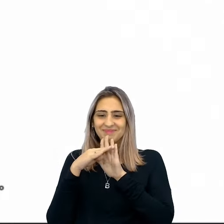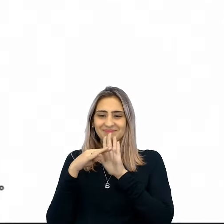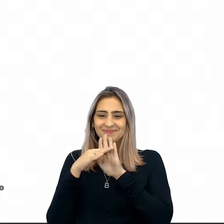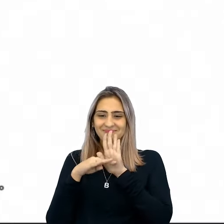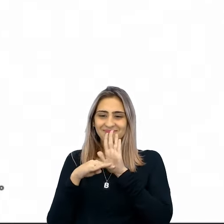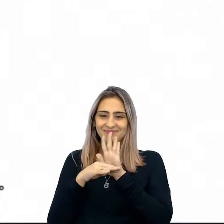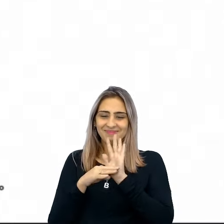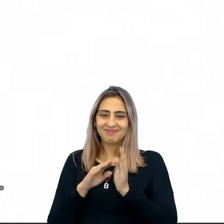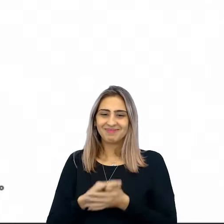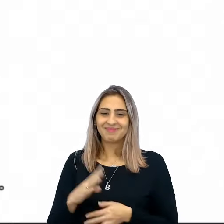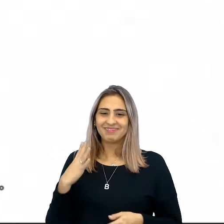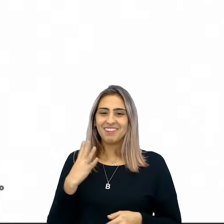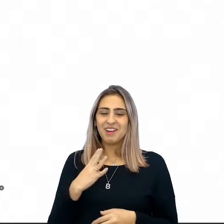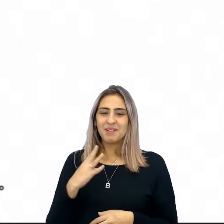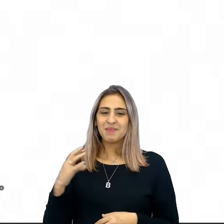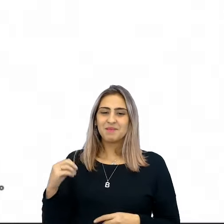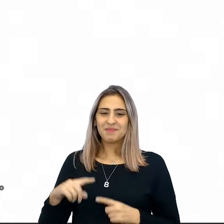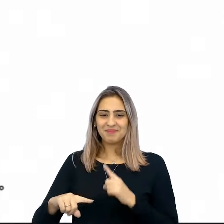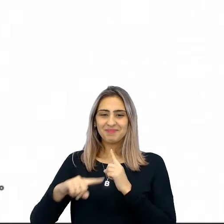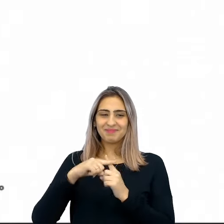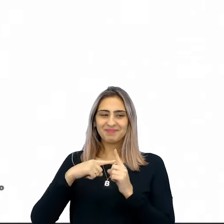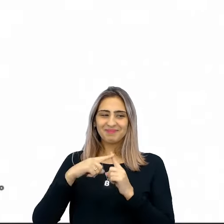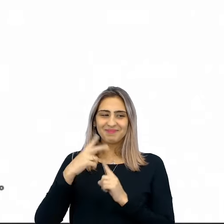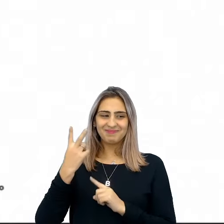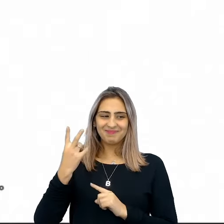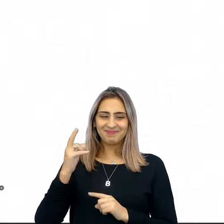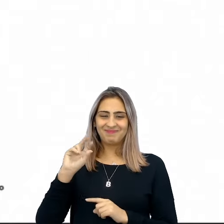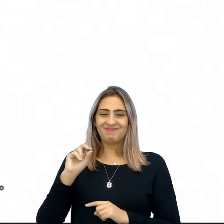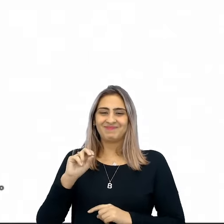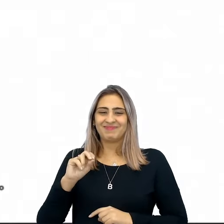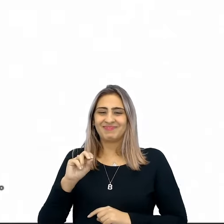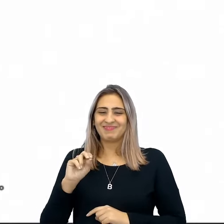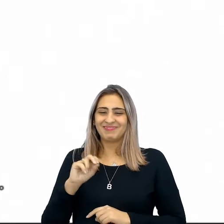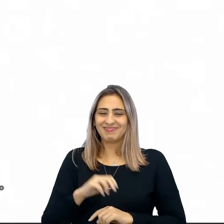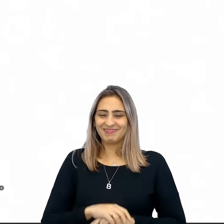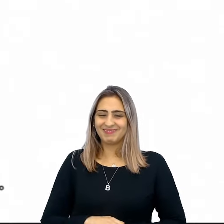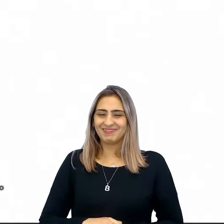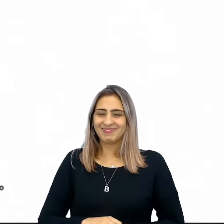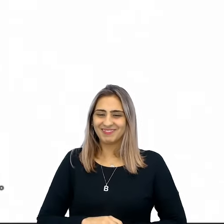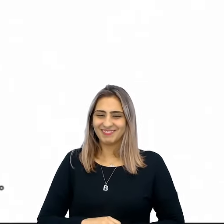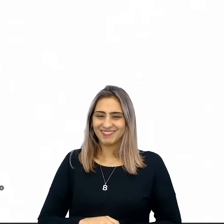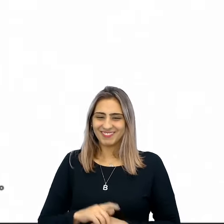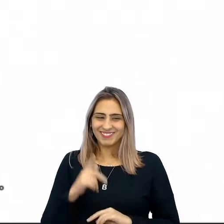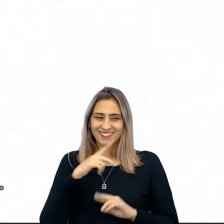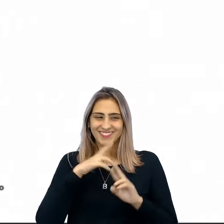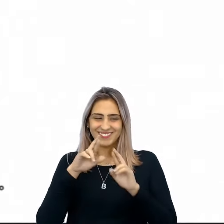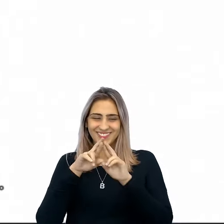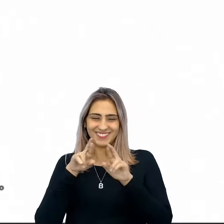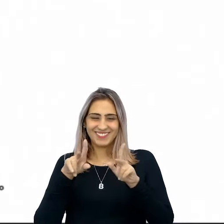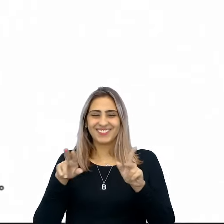decompôs assim, 400 mais 20 mais 8, né? Então, as crianças, elas vão ter várias